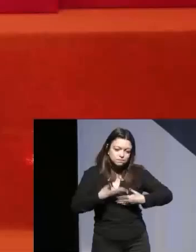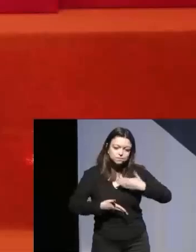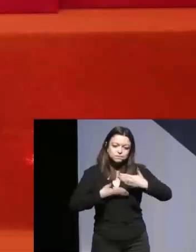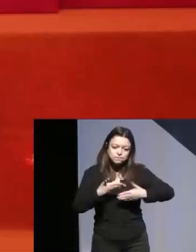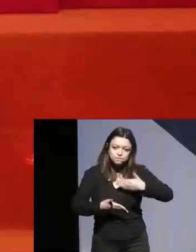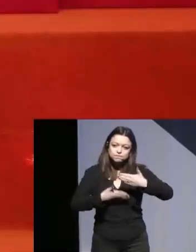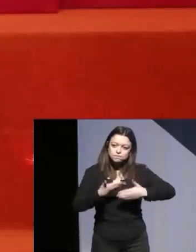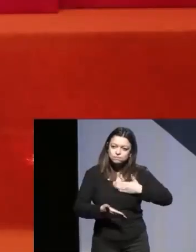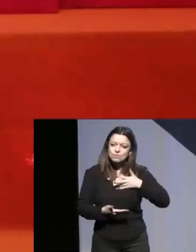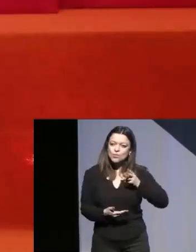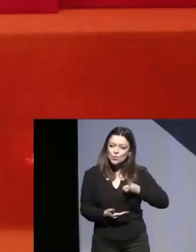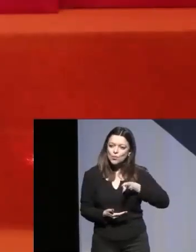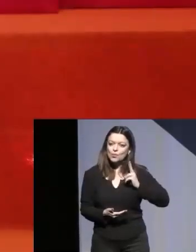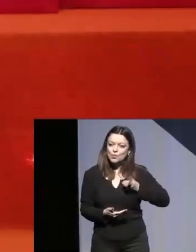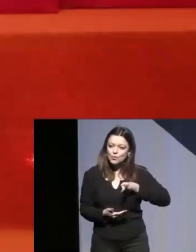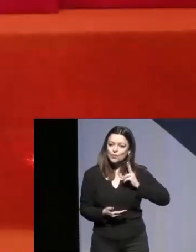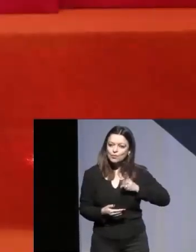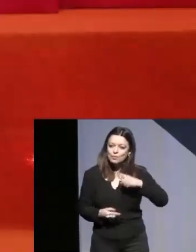continuou, e